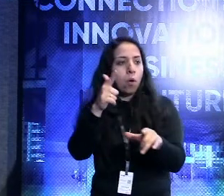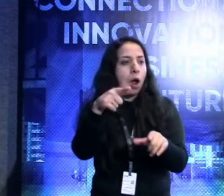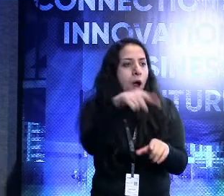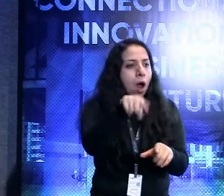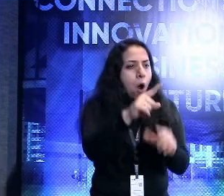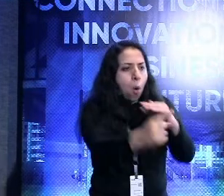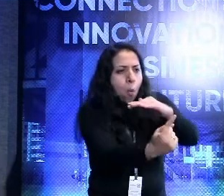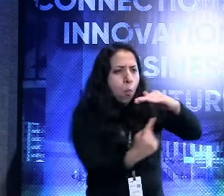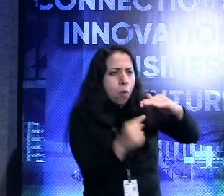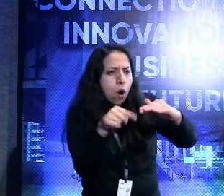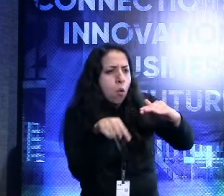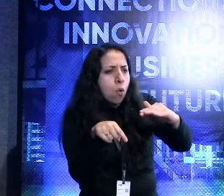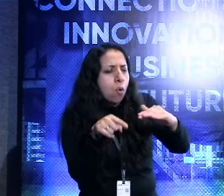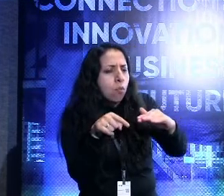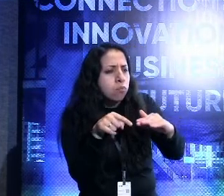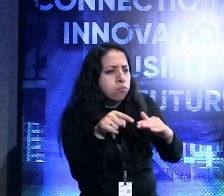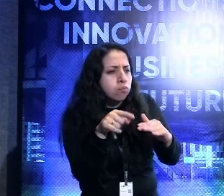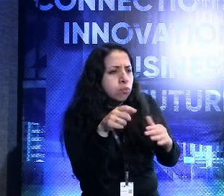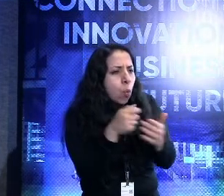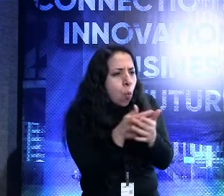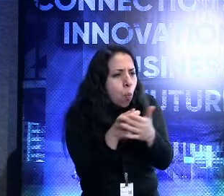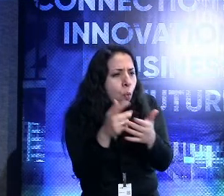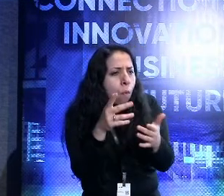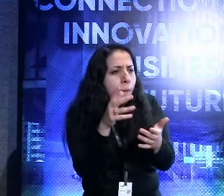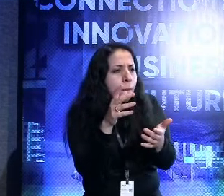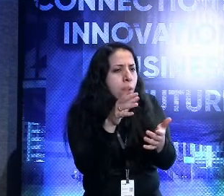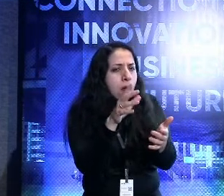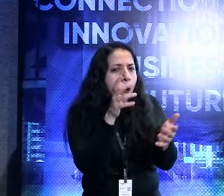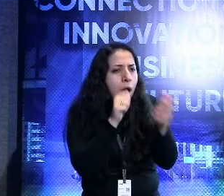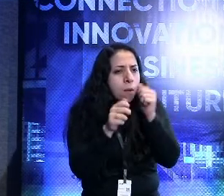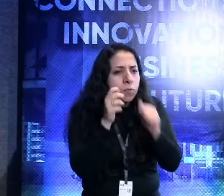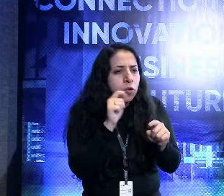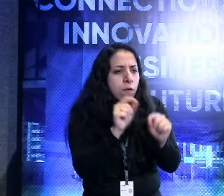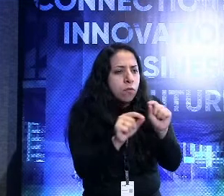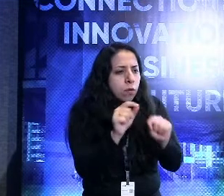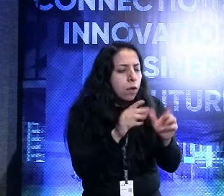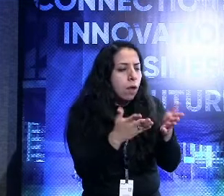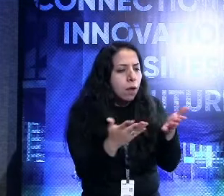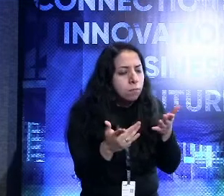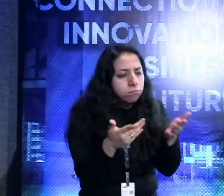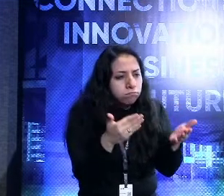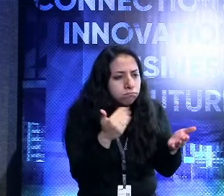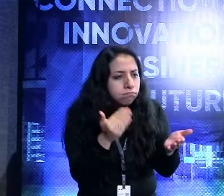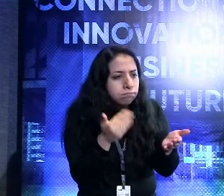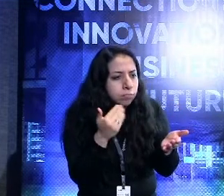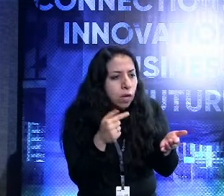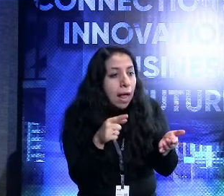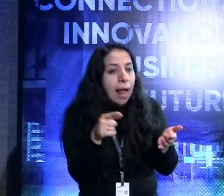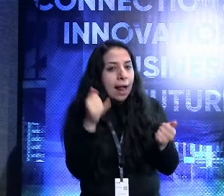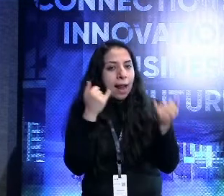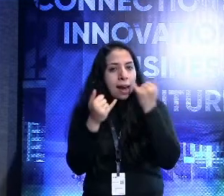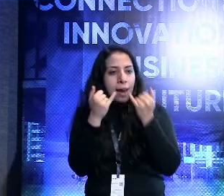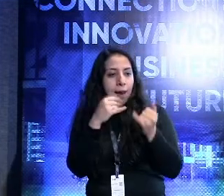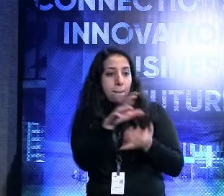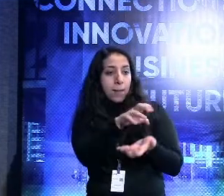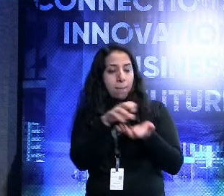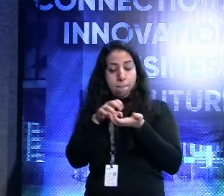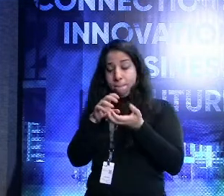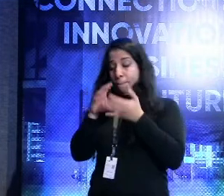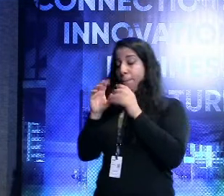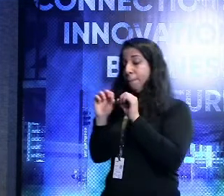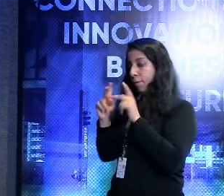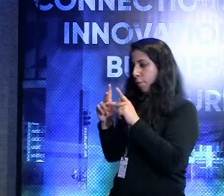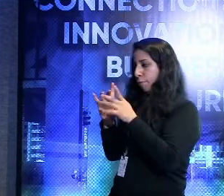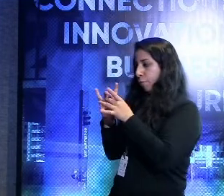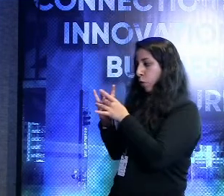cenários do mercado, cenários futuros também, cenários globais. Com todo esse contexto, eu consigo trazer